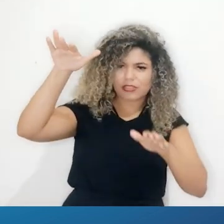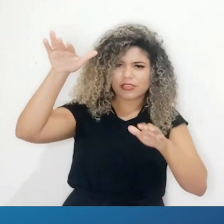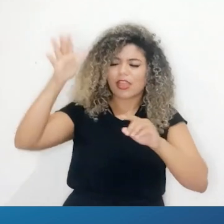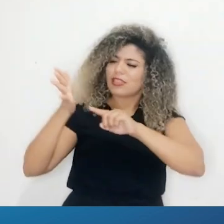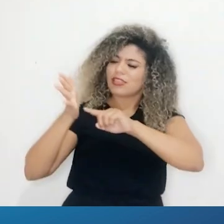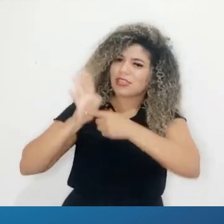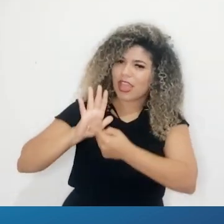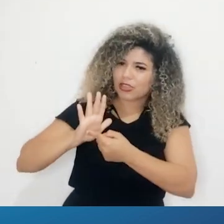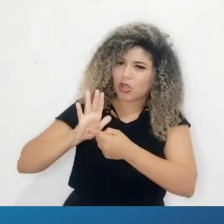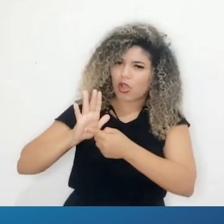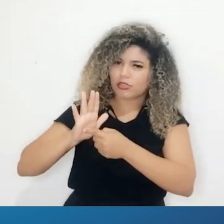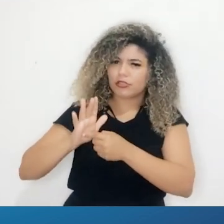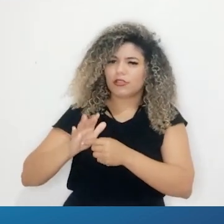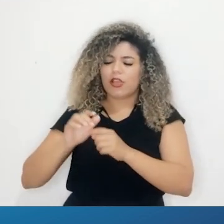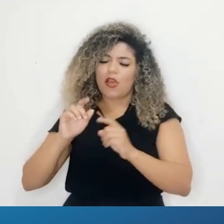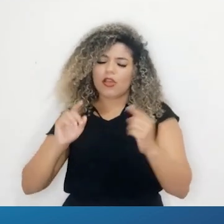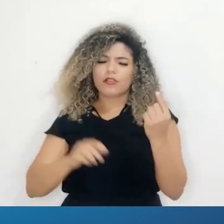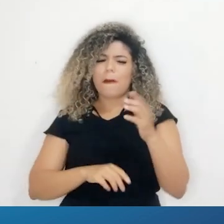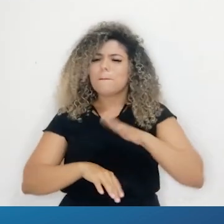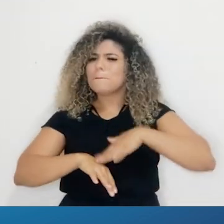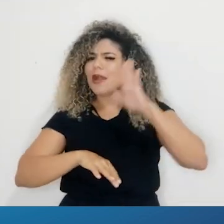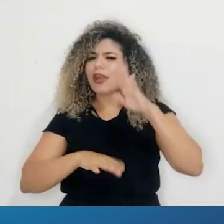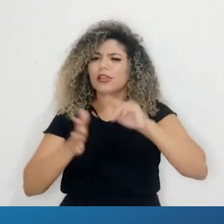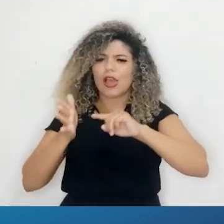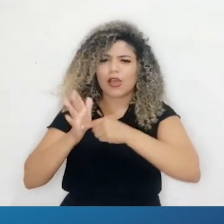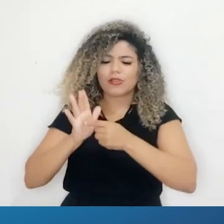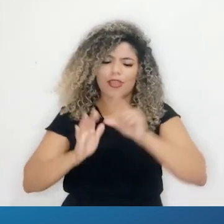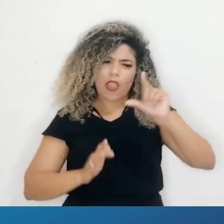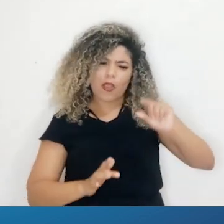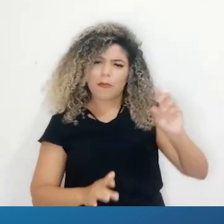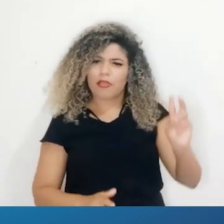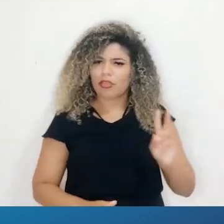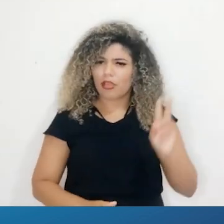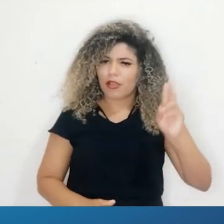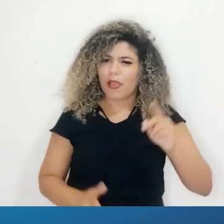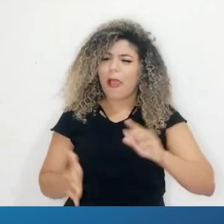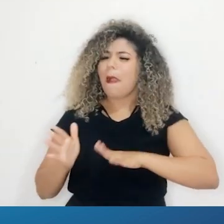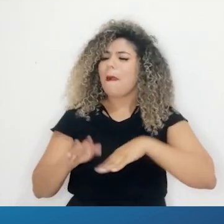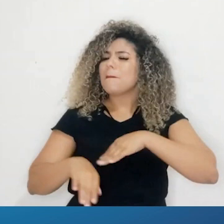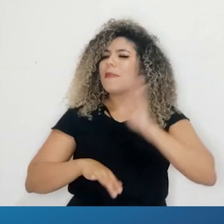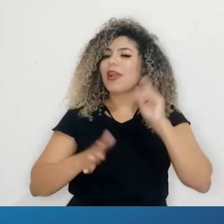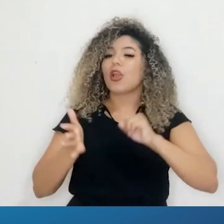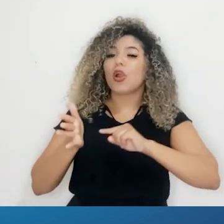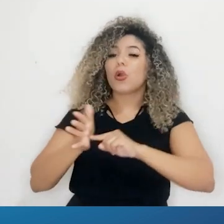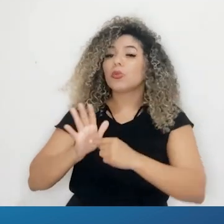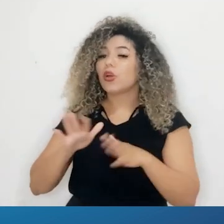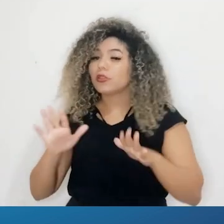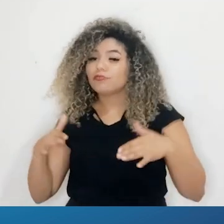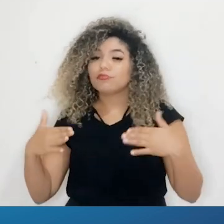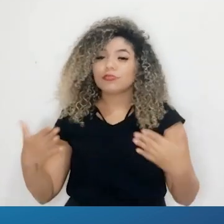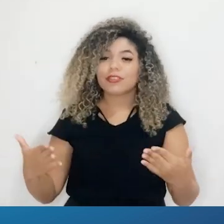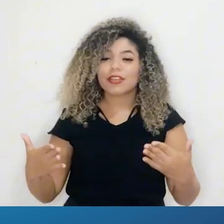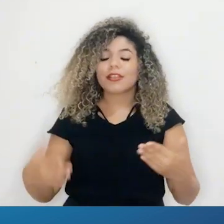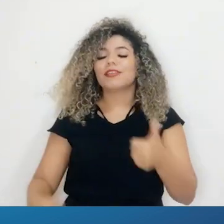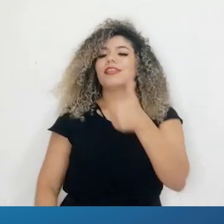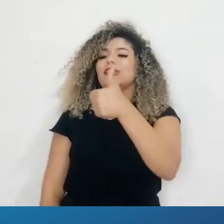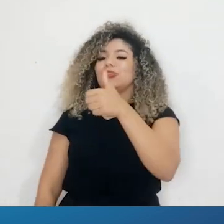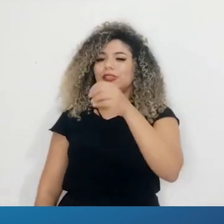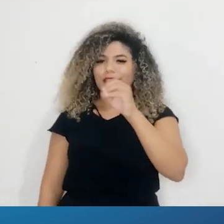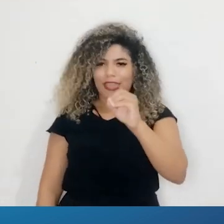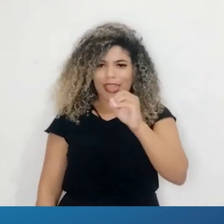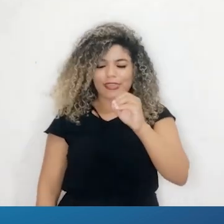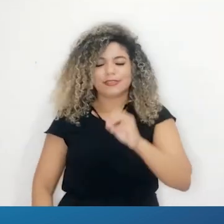amplitude é a diferença do maior e o menor valor a maior nota tirada foi o número